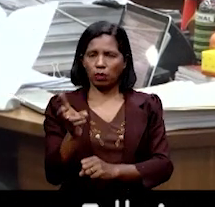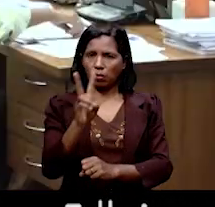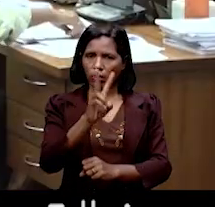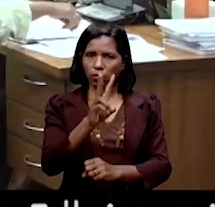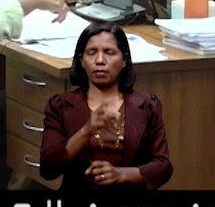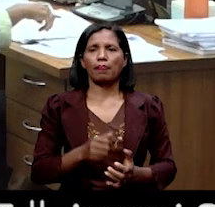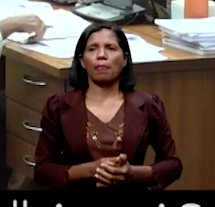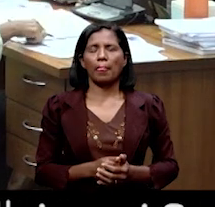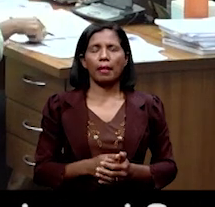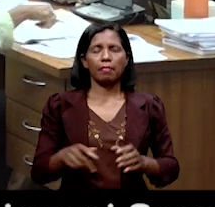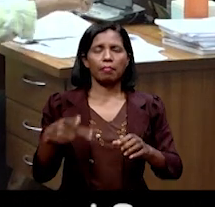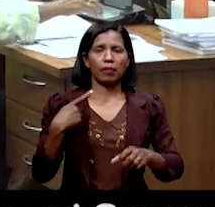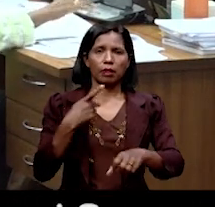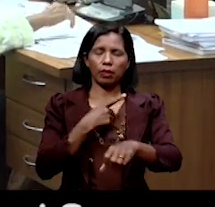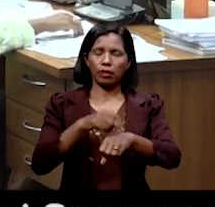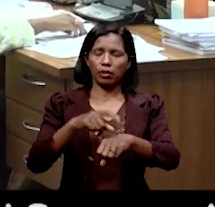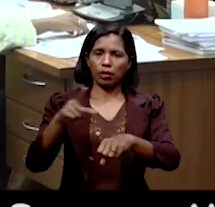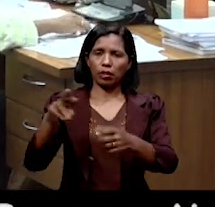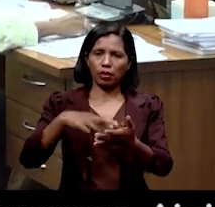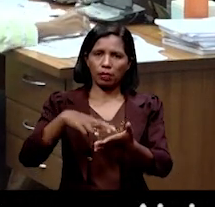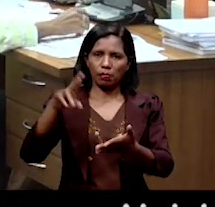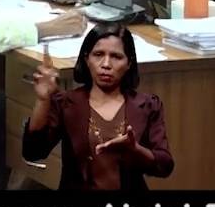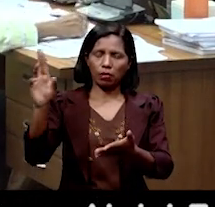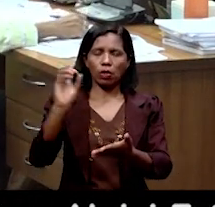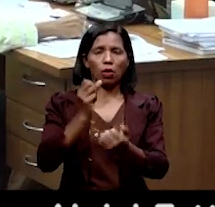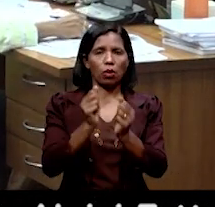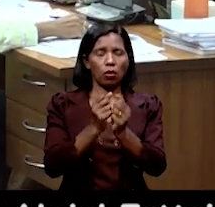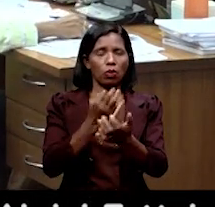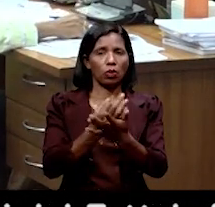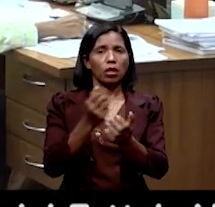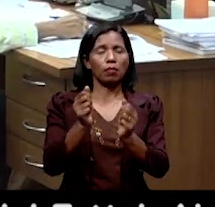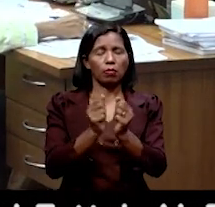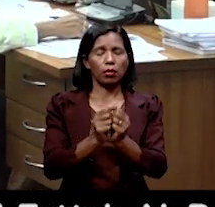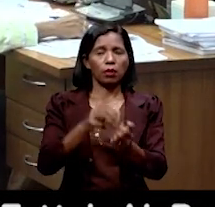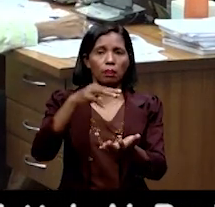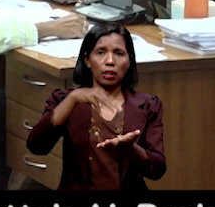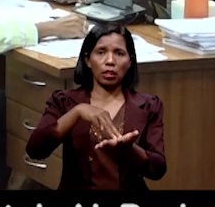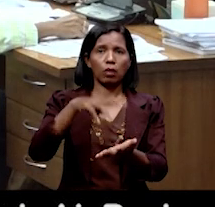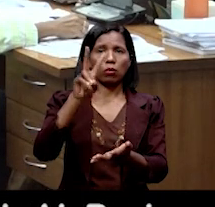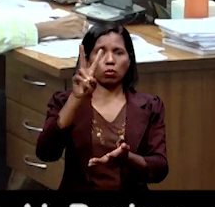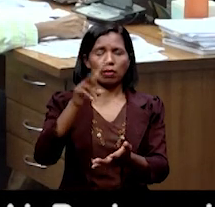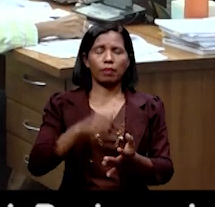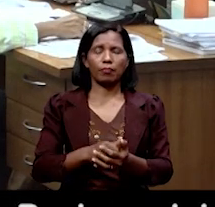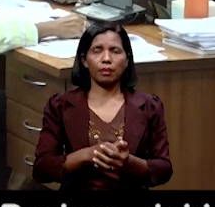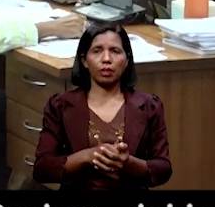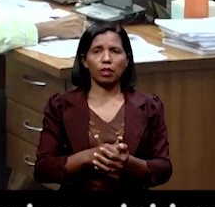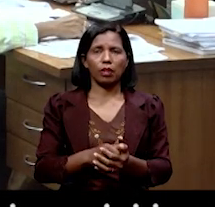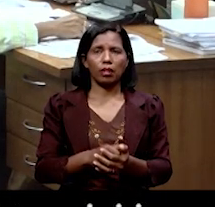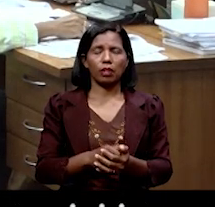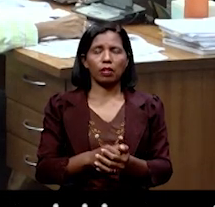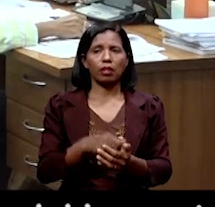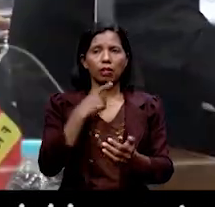Resenrua, nebe Parlamento Nacional aprova o montante bilhão Rua. Representante povo, o se bancada governo, mas